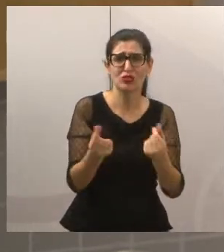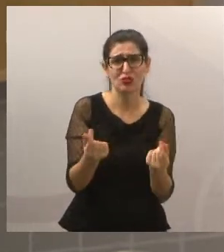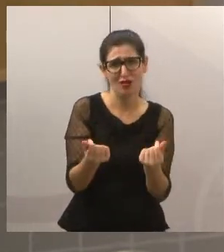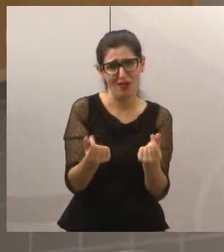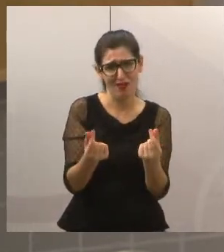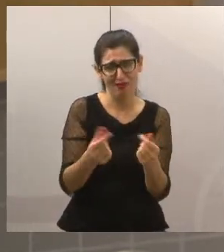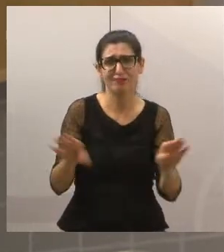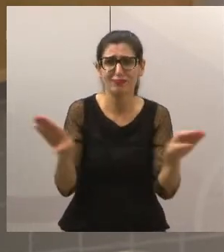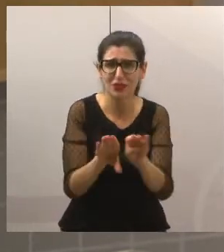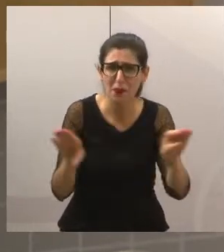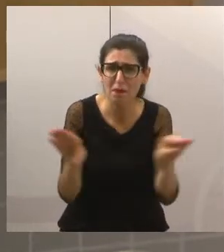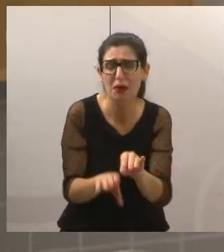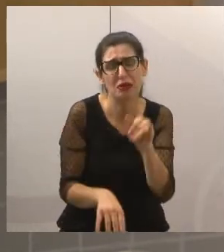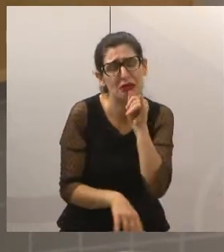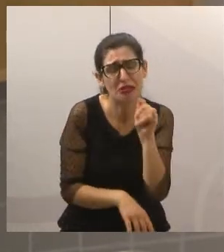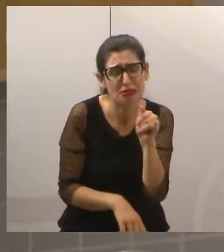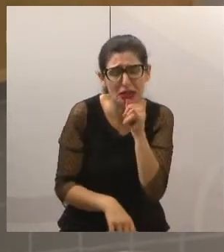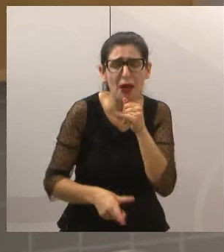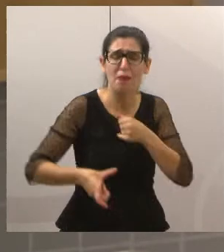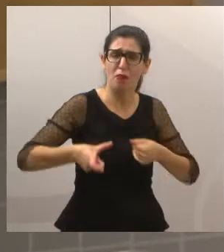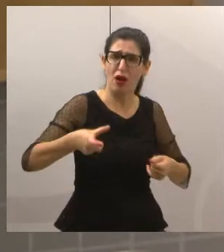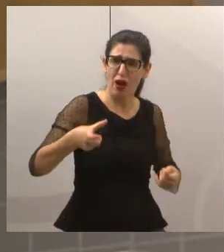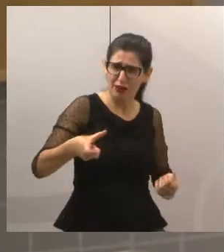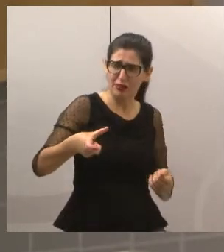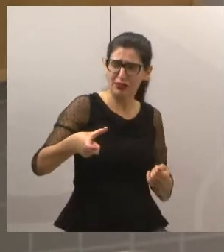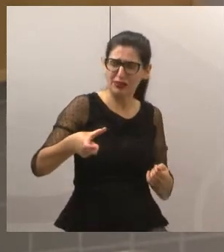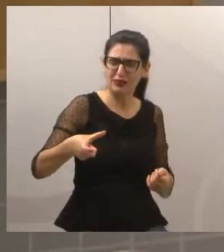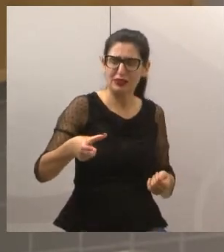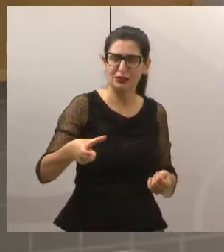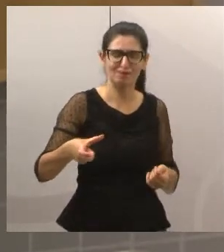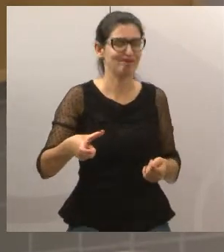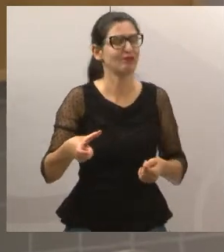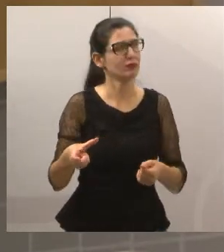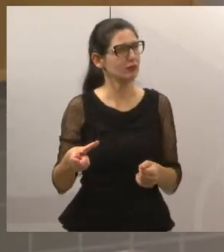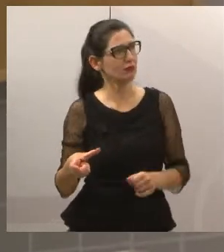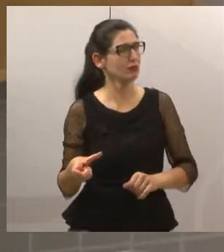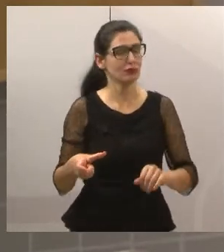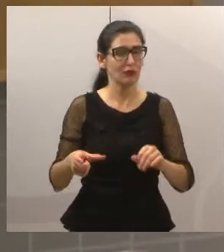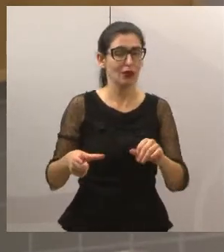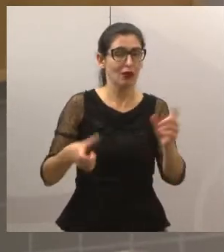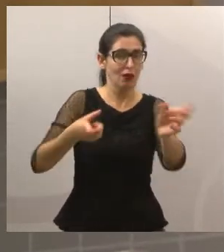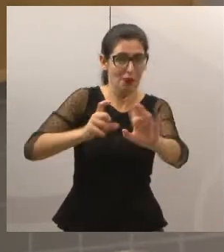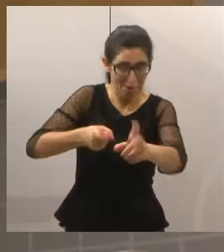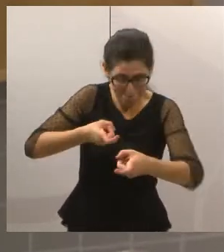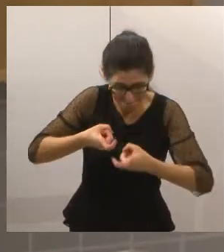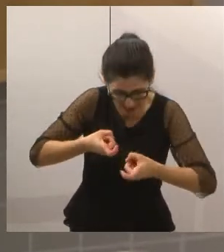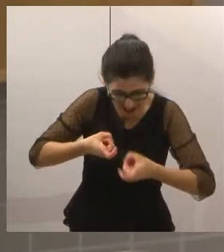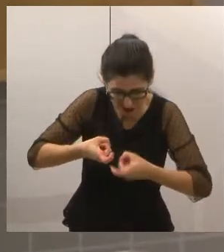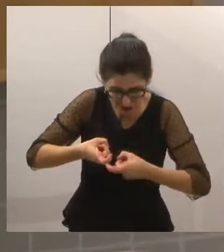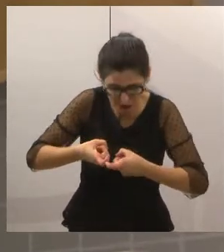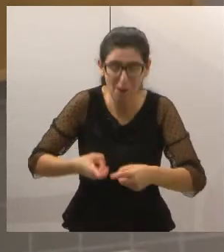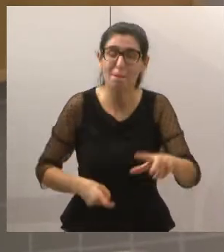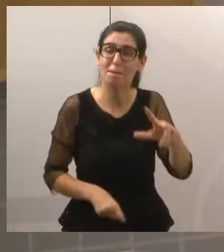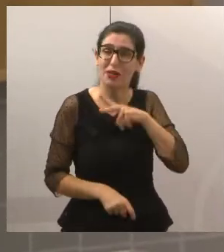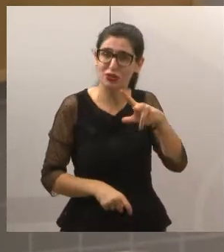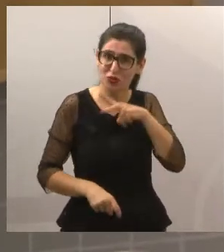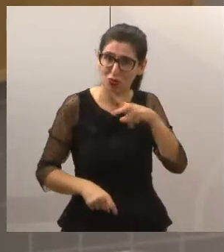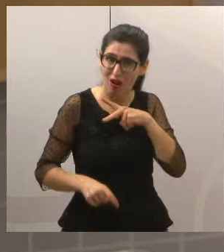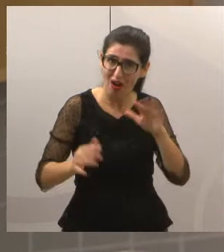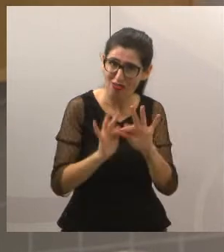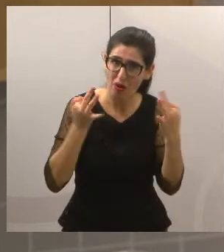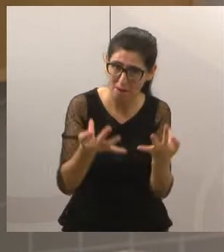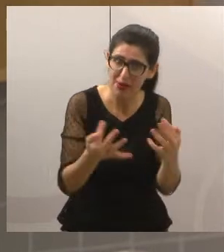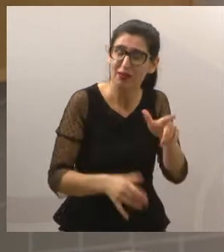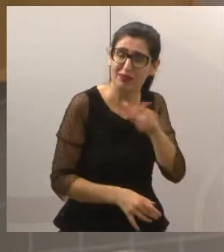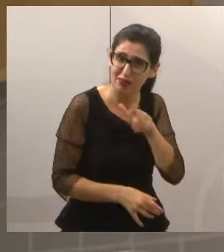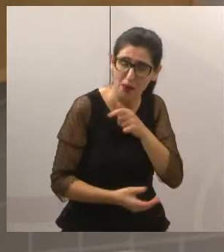grande, né? O UPA foi dimensionado para 8 mil atendimentos dia, 8 mil atendimentos mês, e chega a fazer 16 mil. Né?